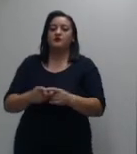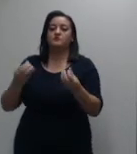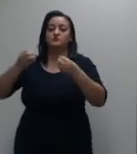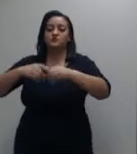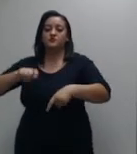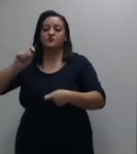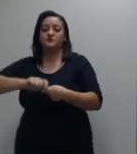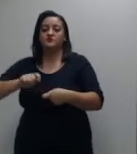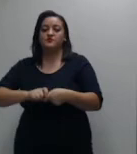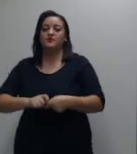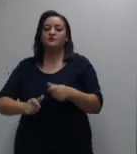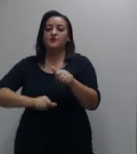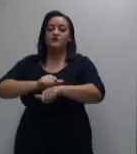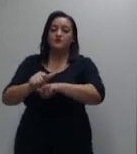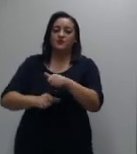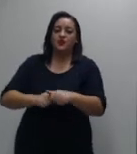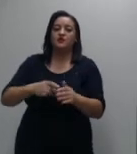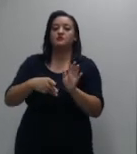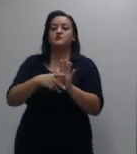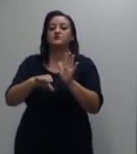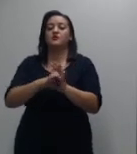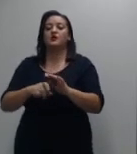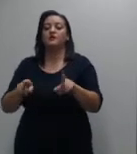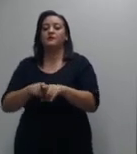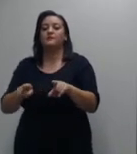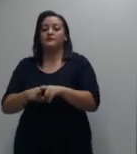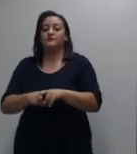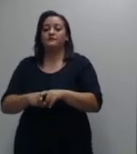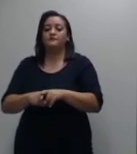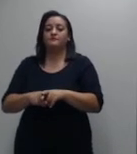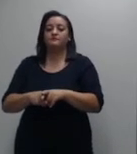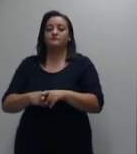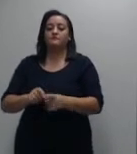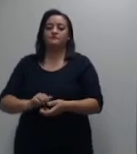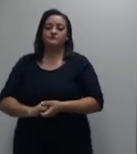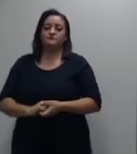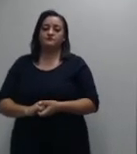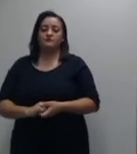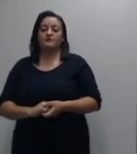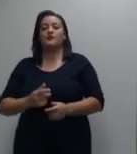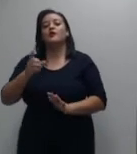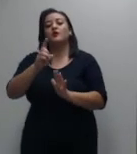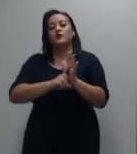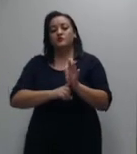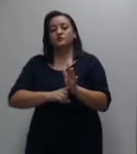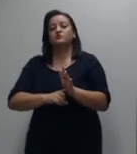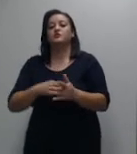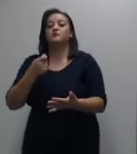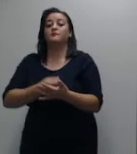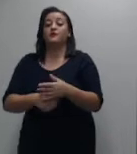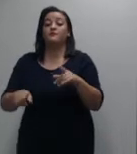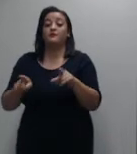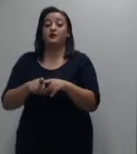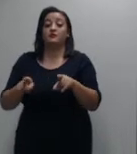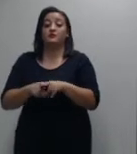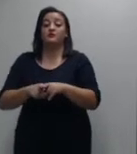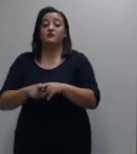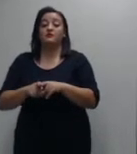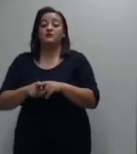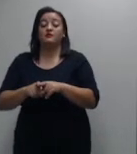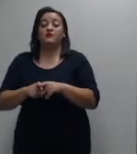da revogação da tutela cautelar Maré vem junto e do direito ao ressarcimento das despesas